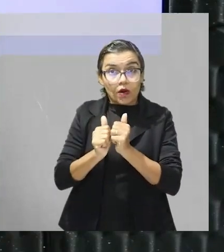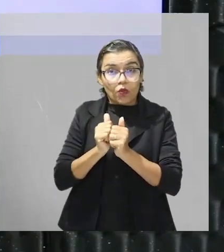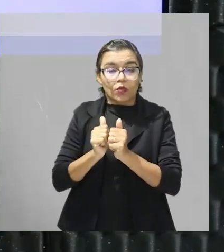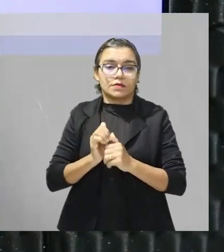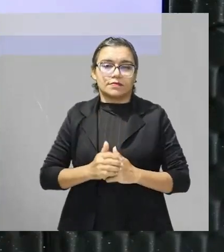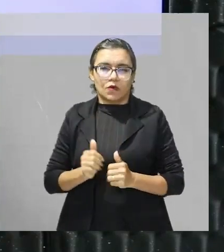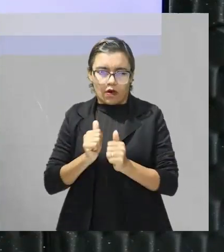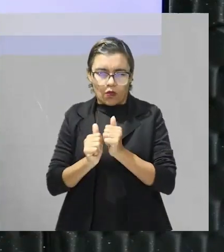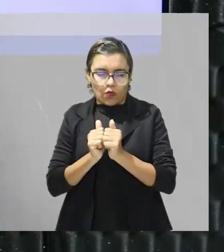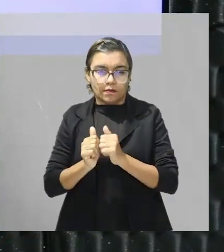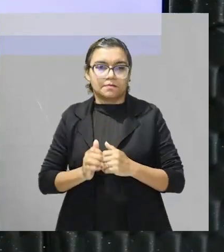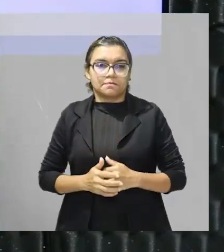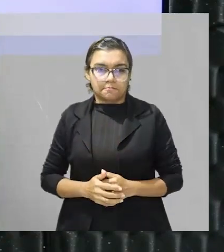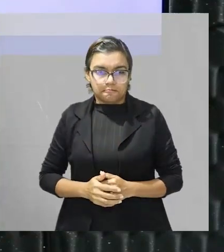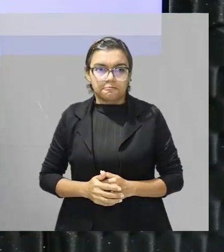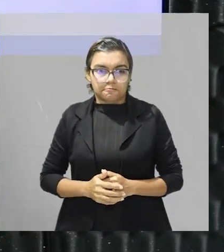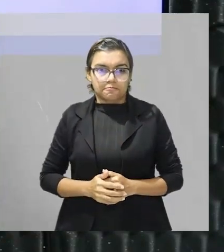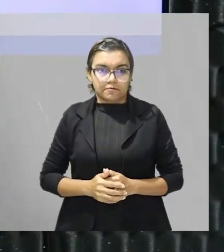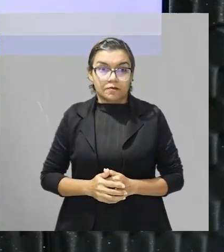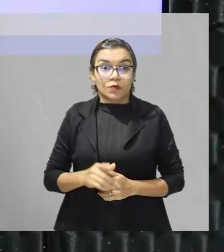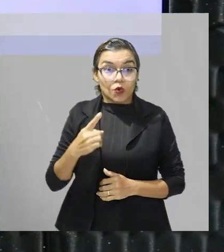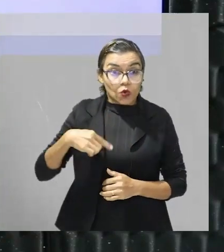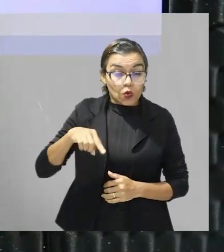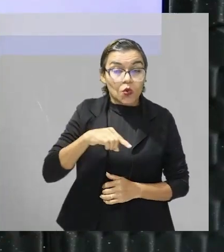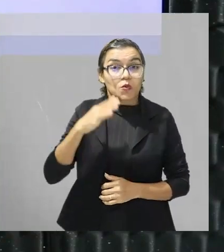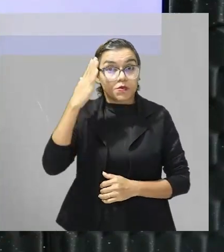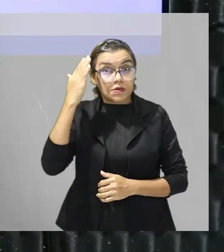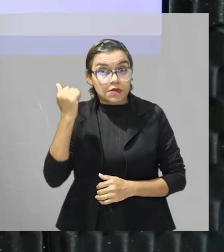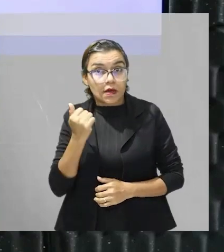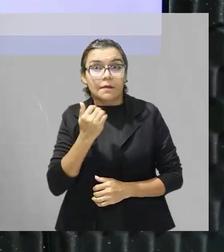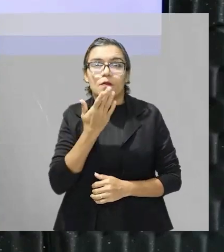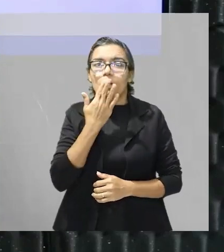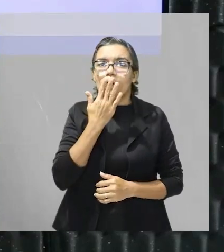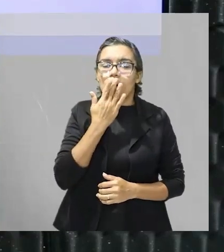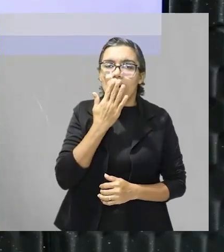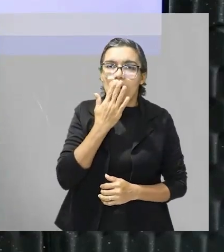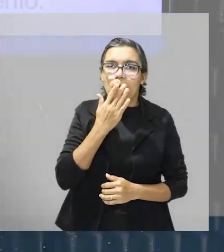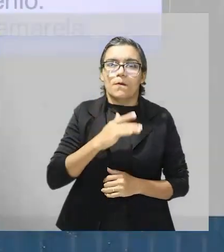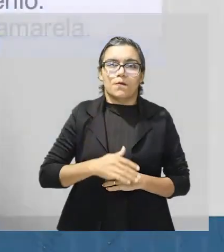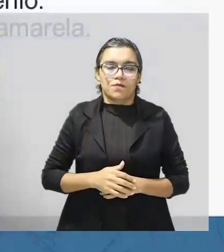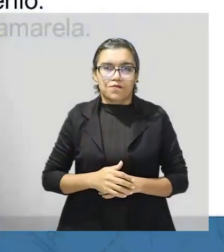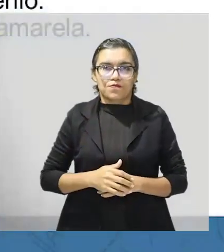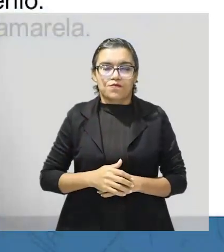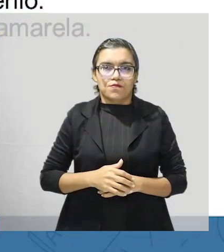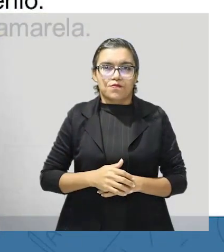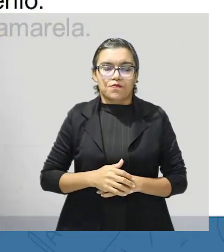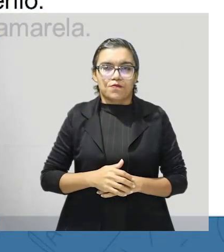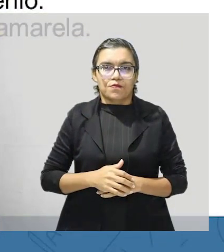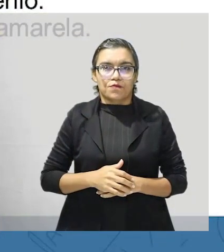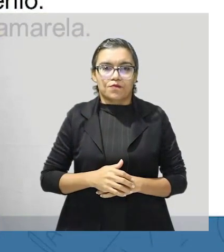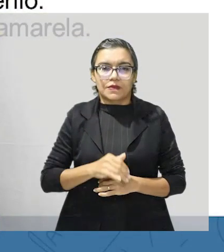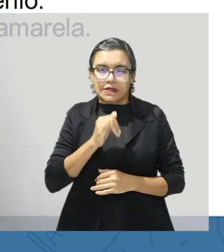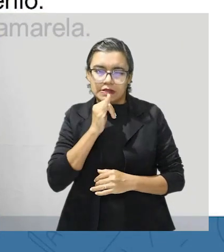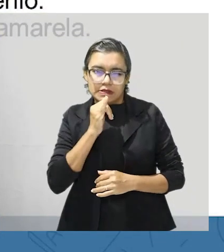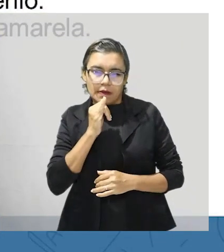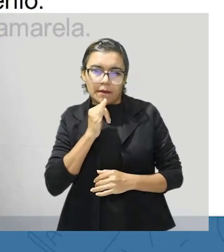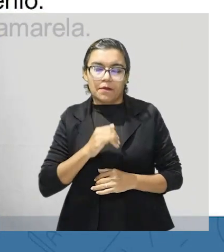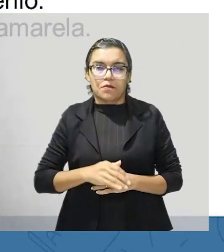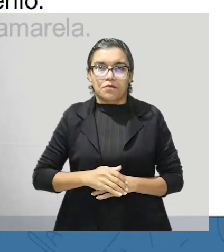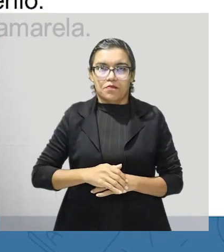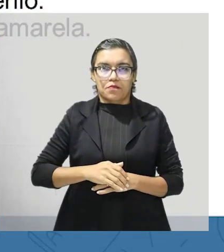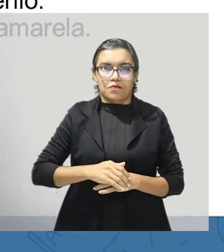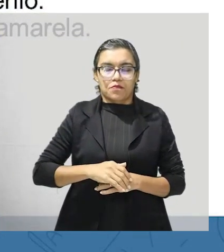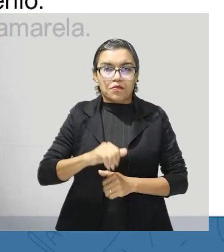questão cientificamente sabe-se que essa mudança de corse é de cor da chama ocorre